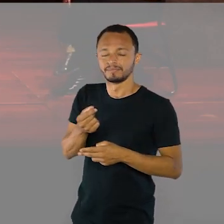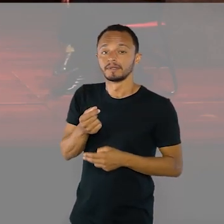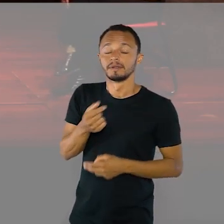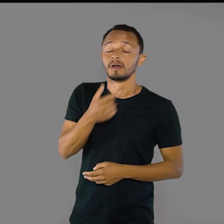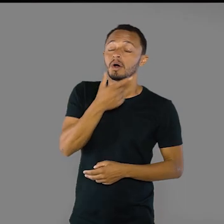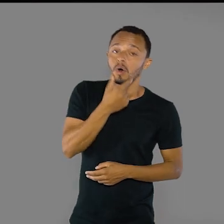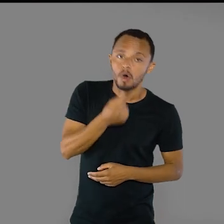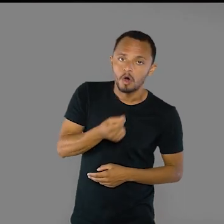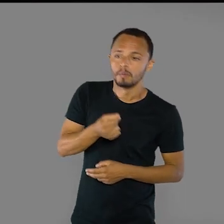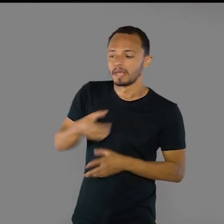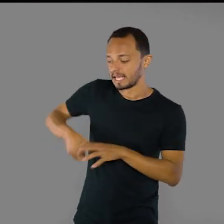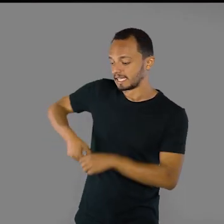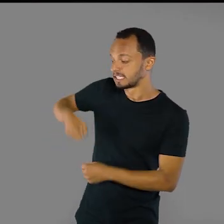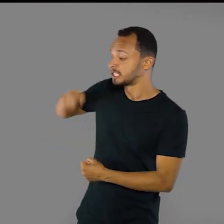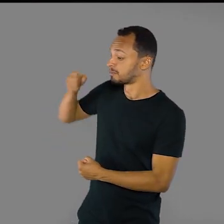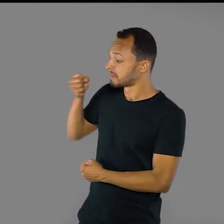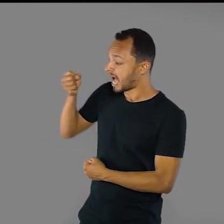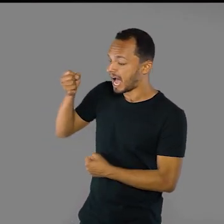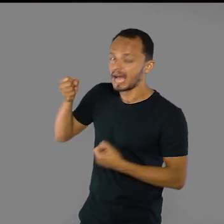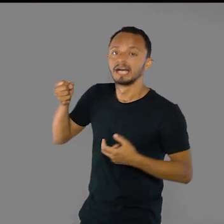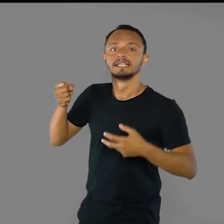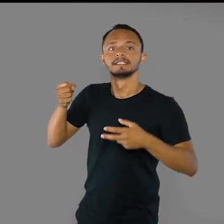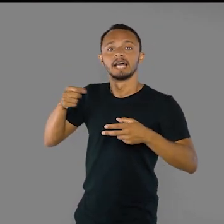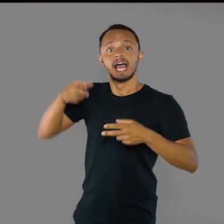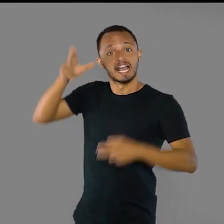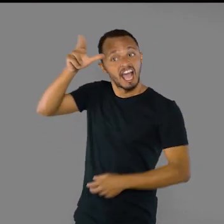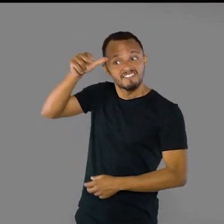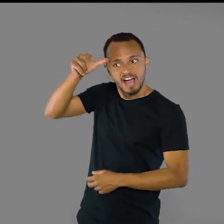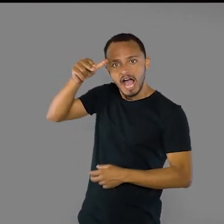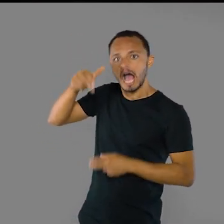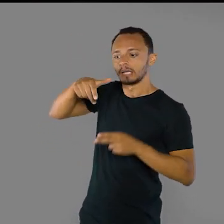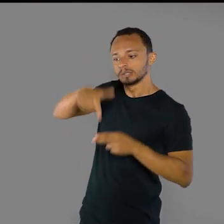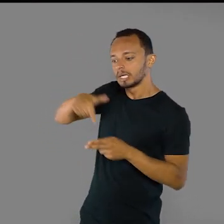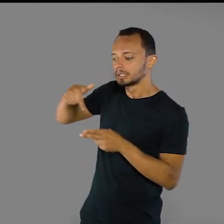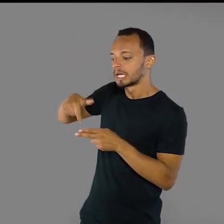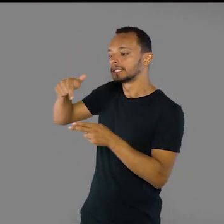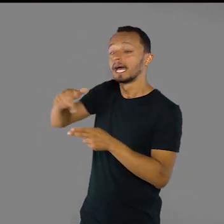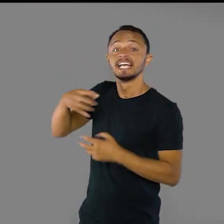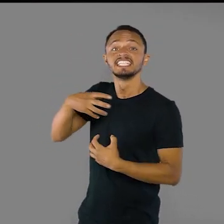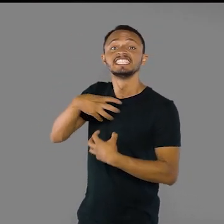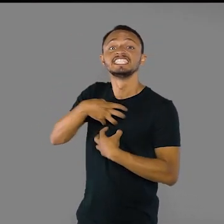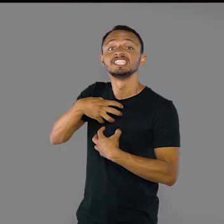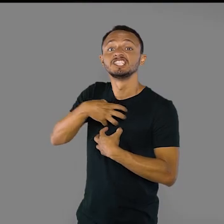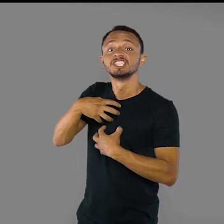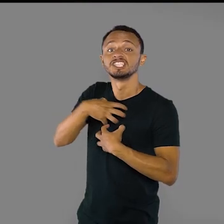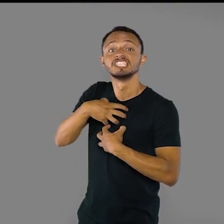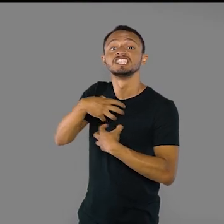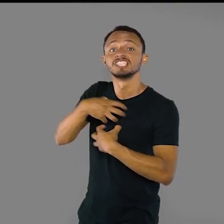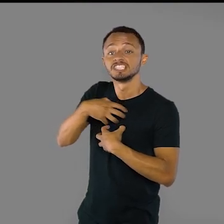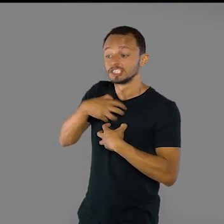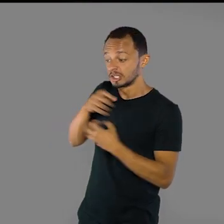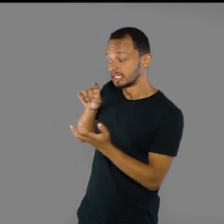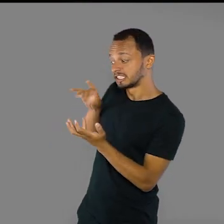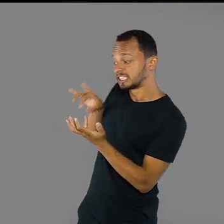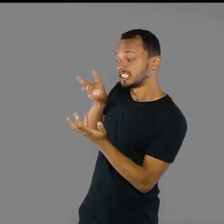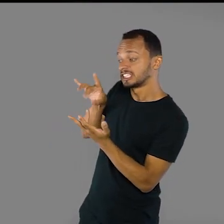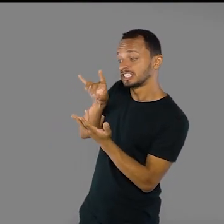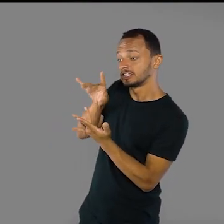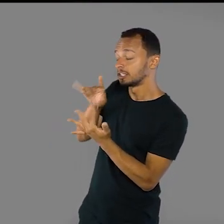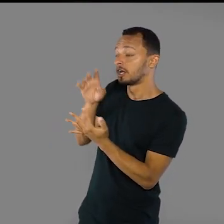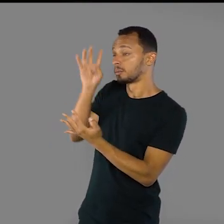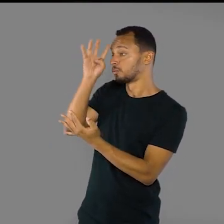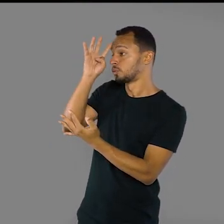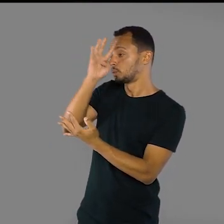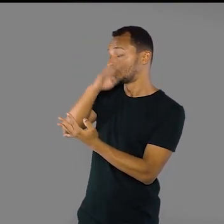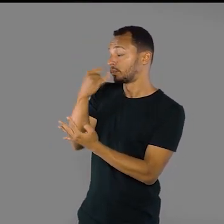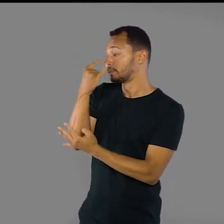não é? Pode virar. Ele condensa uma série de sentidos que ficam despertos. Nós chamamos o artista aqui,